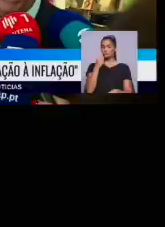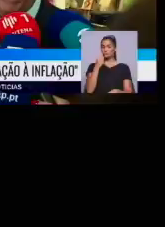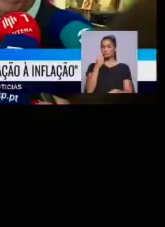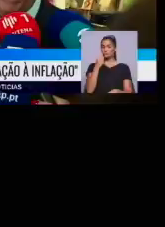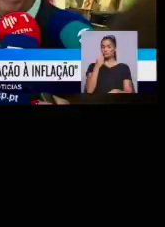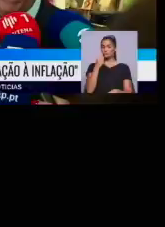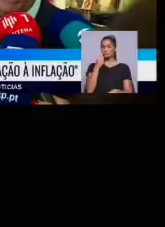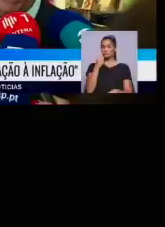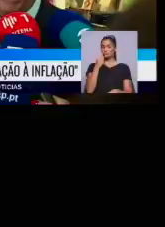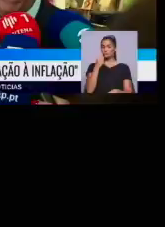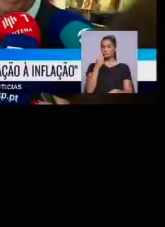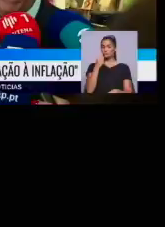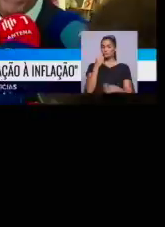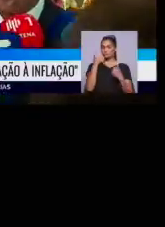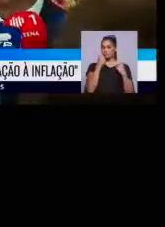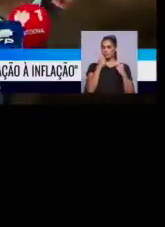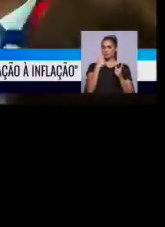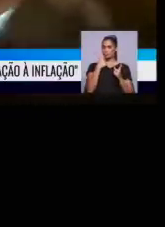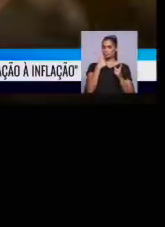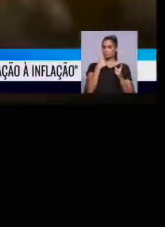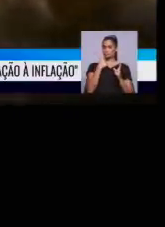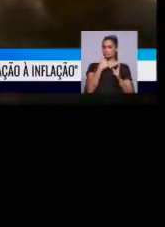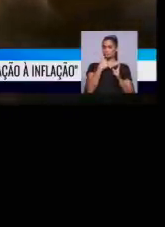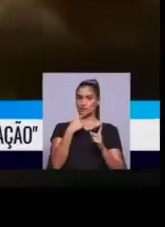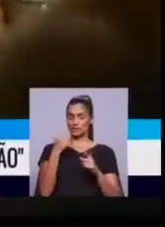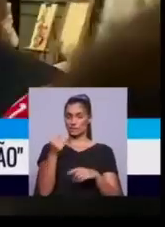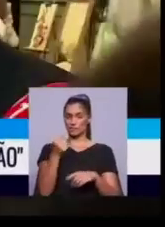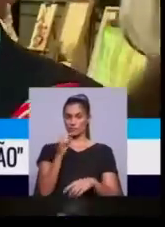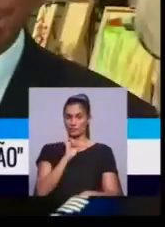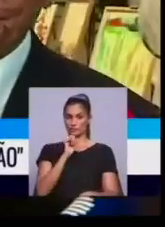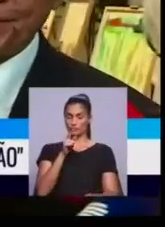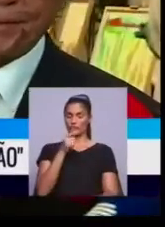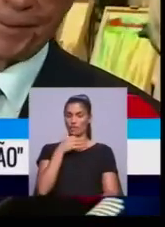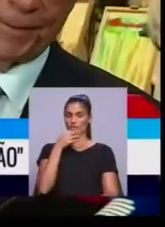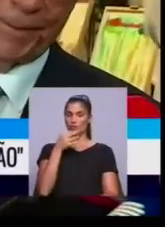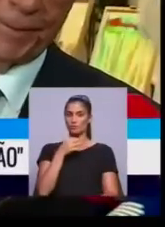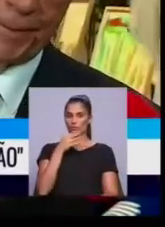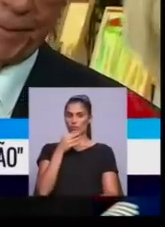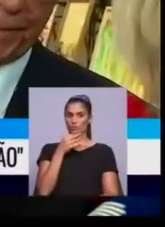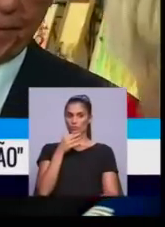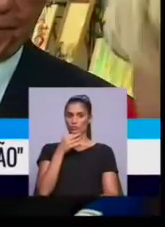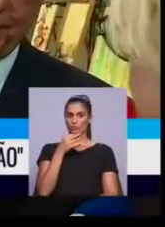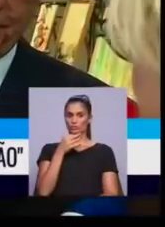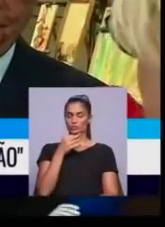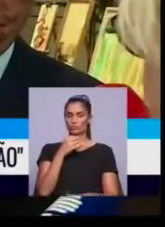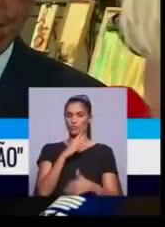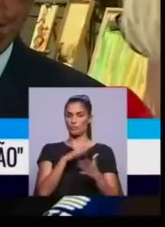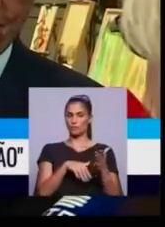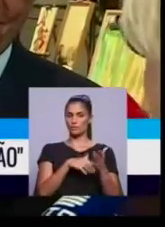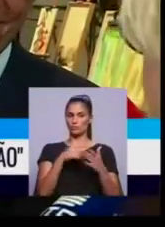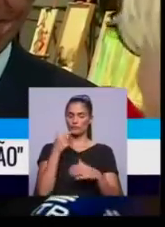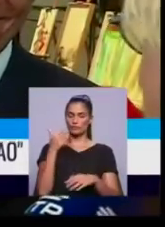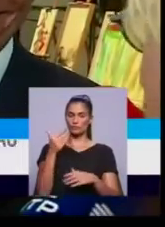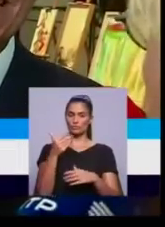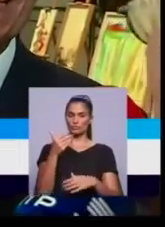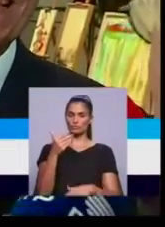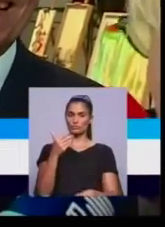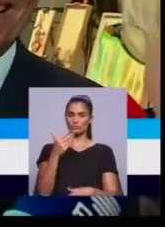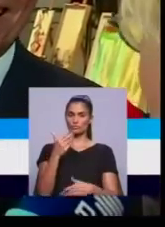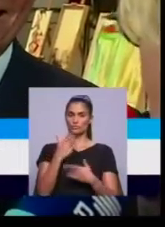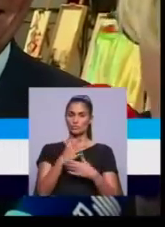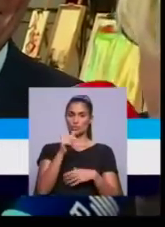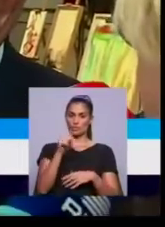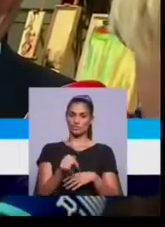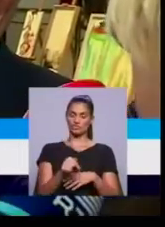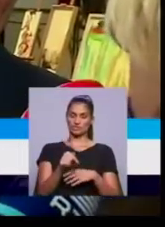que ninguém sabe onde é que vem ninguém mesmo falou dizendo que os planos a Médio prazo só são para hoje